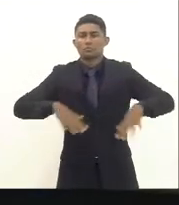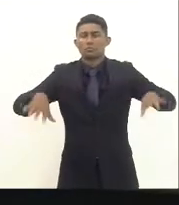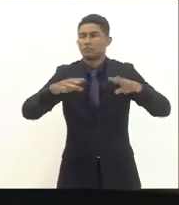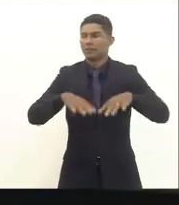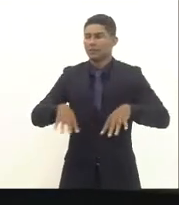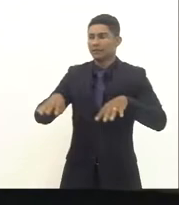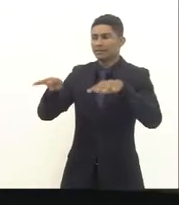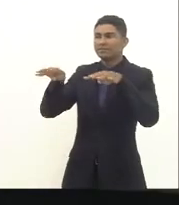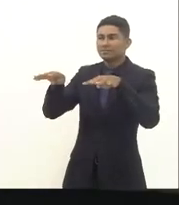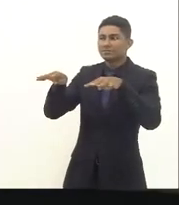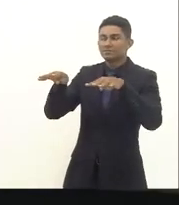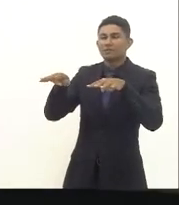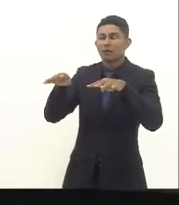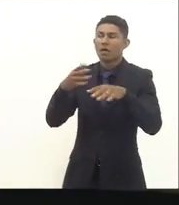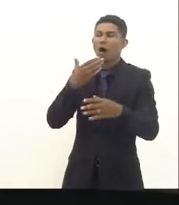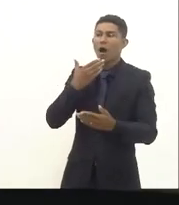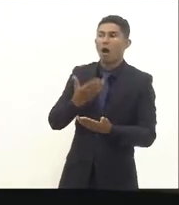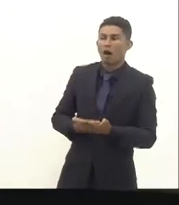positivamente